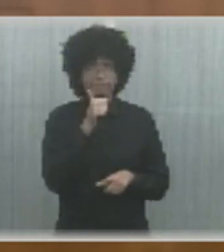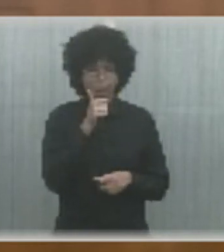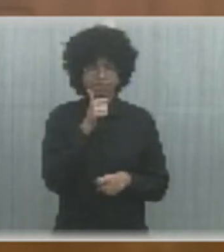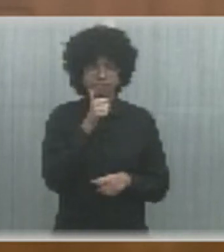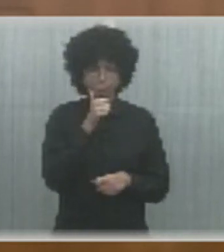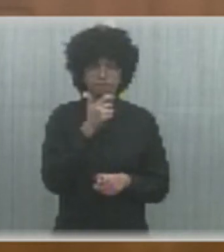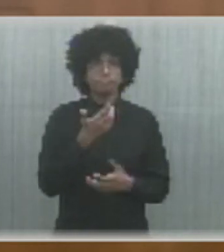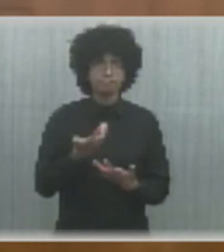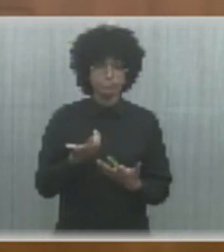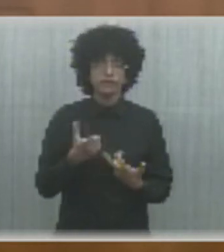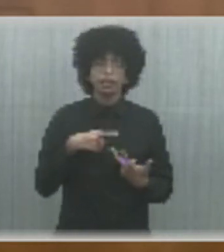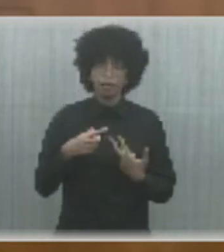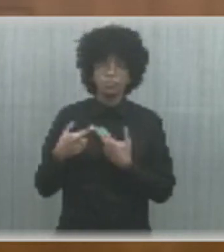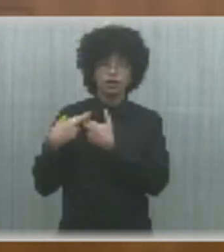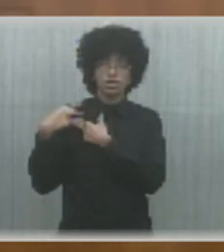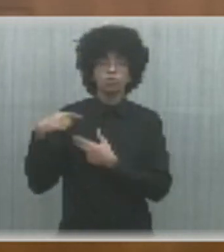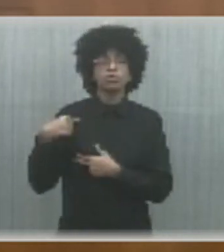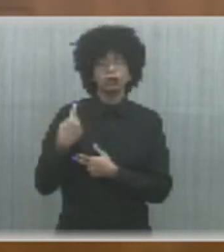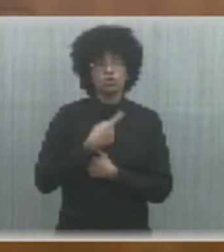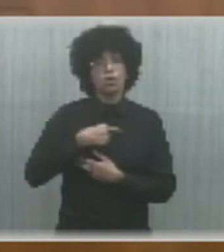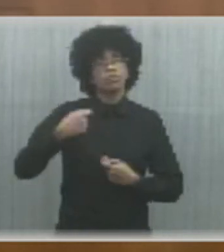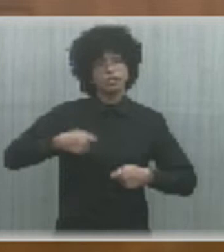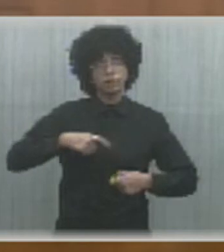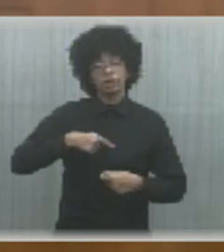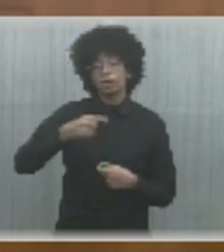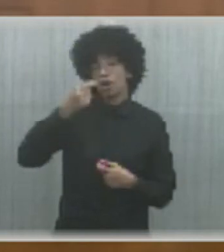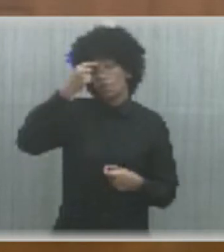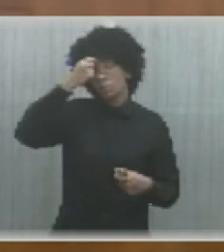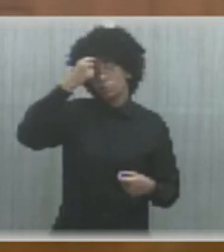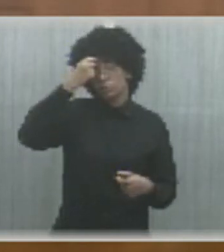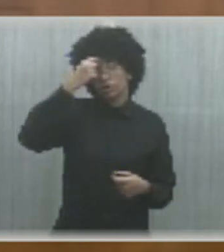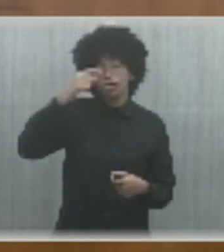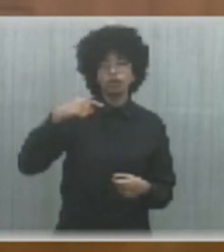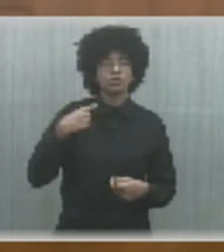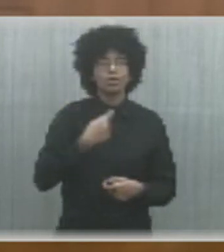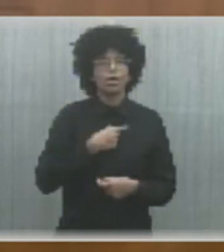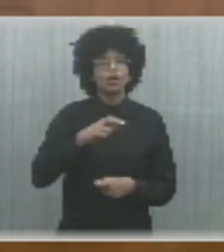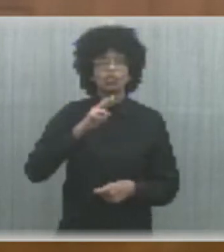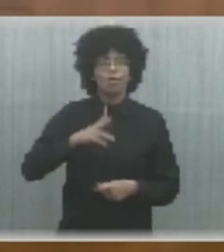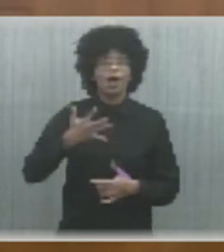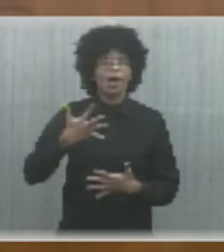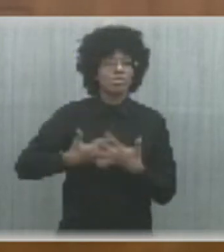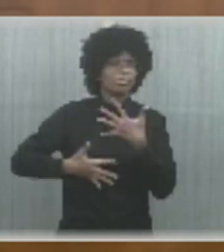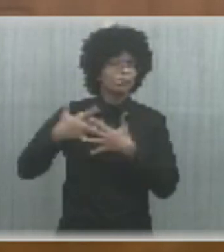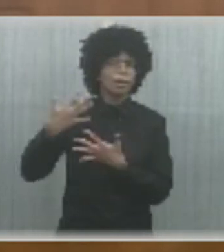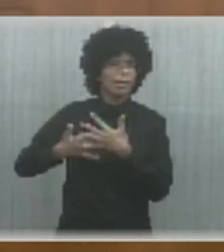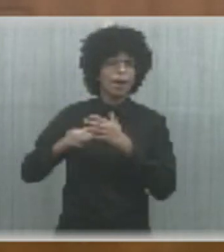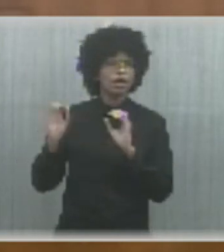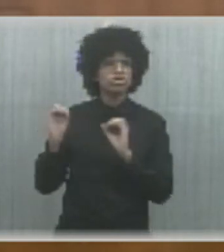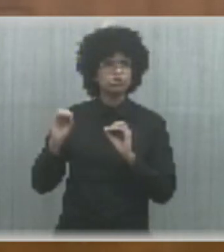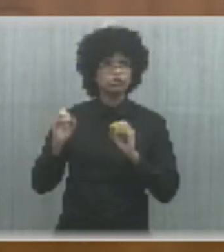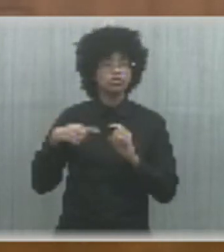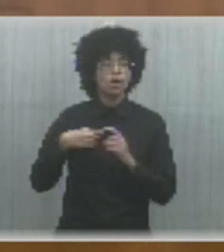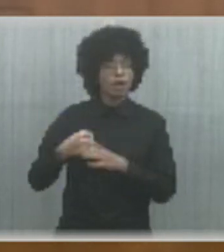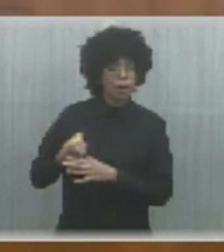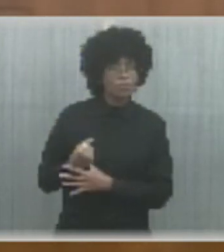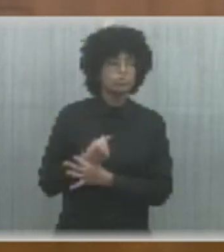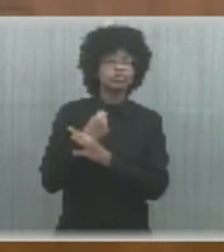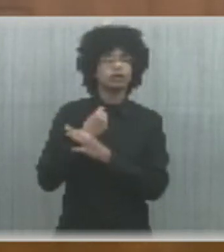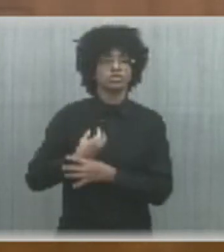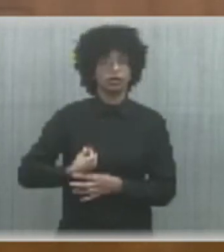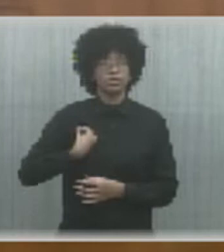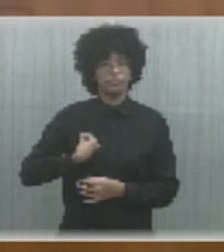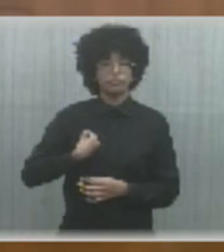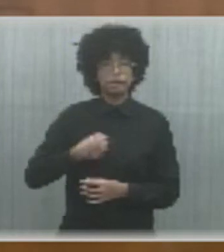nós temos que ter essa consciência. Nós não estamos querendo prejudicar ninguém, nós estamos querendo proteger vidas. E